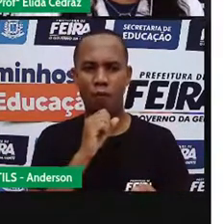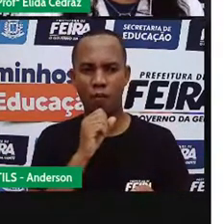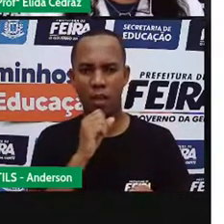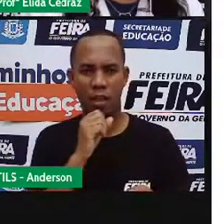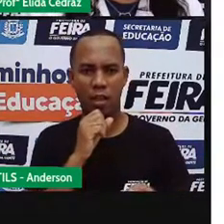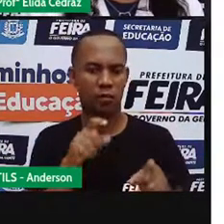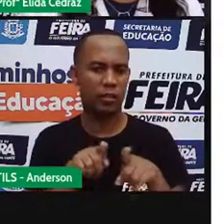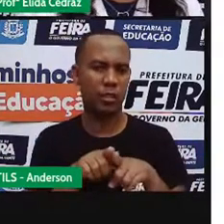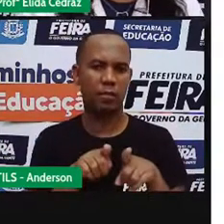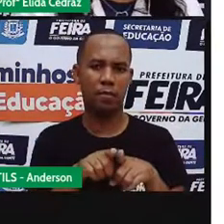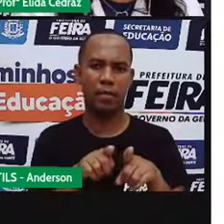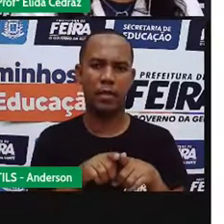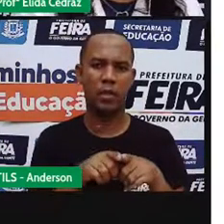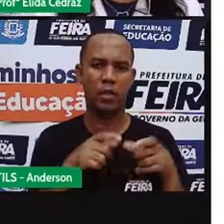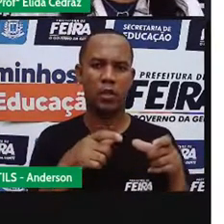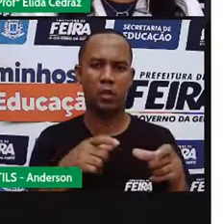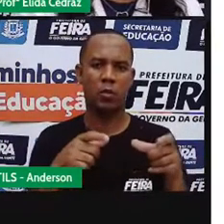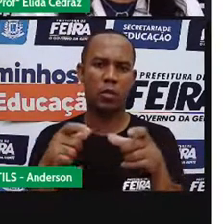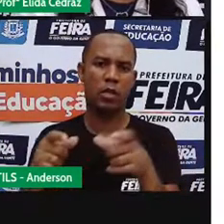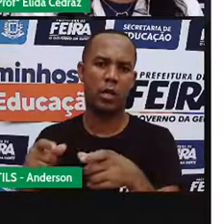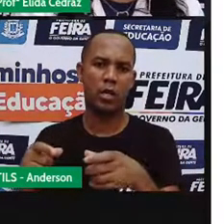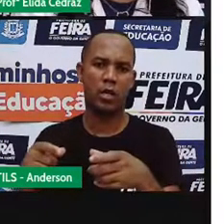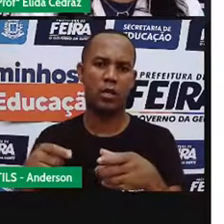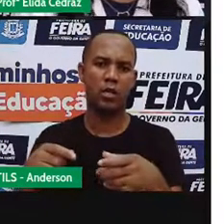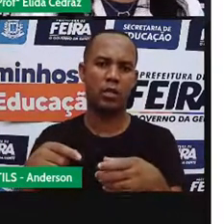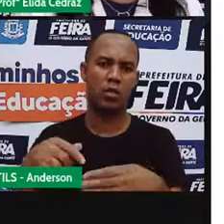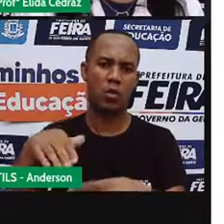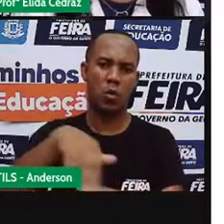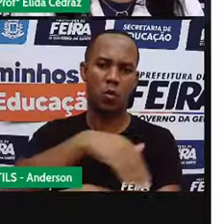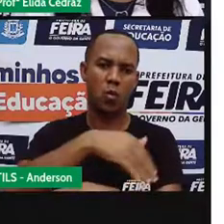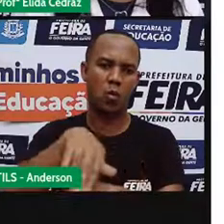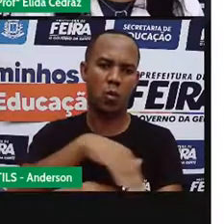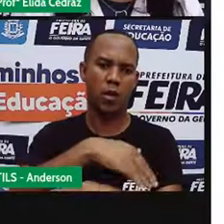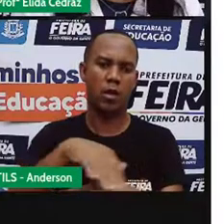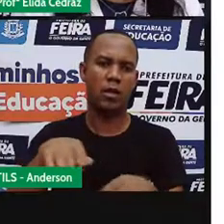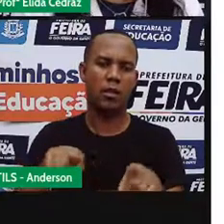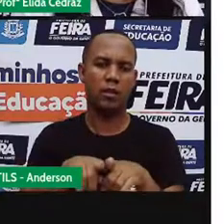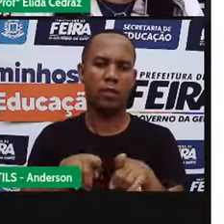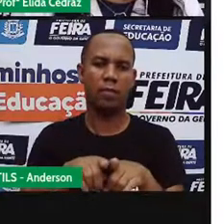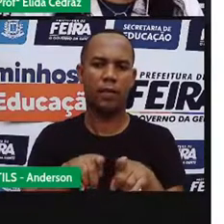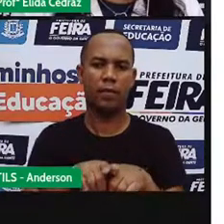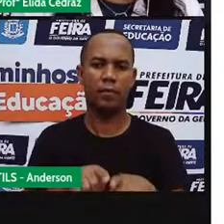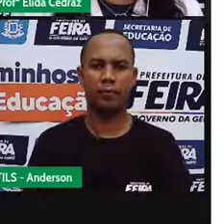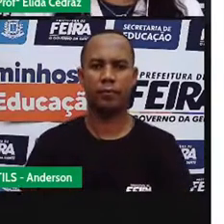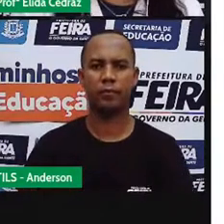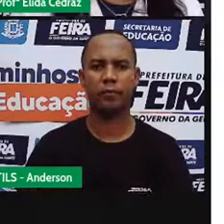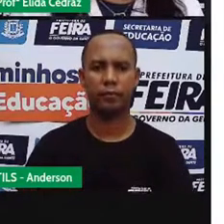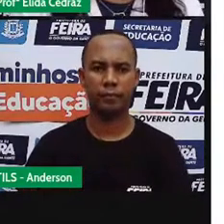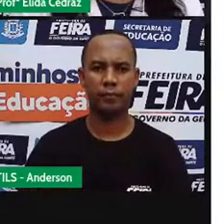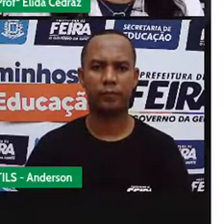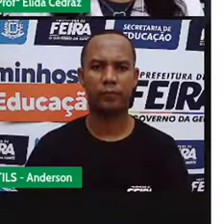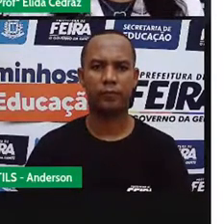manhã e percorre as ruas do centro histórico, levando a multidão até o Campo Grande.